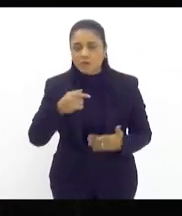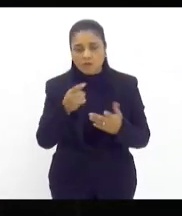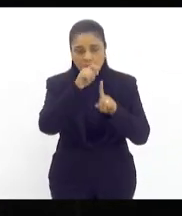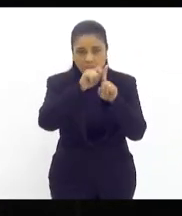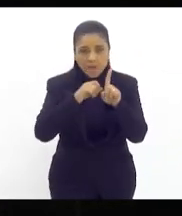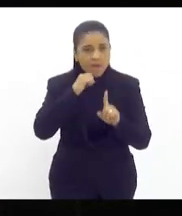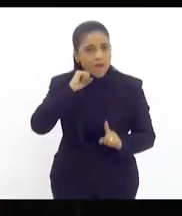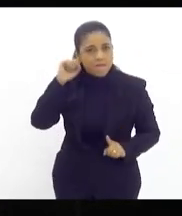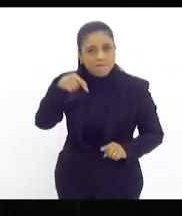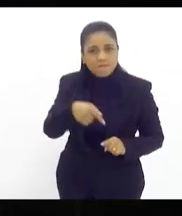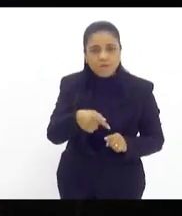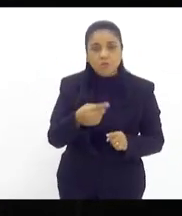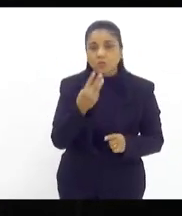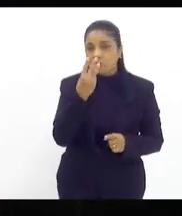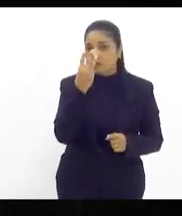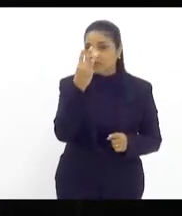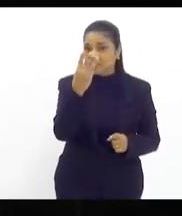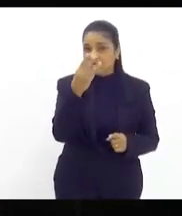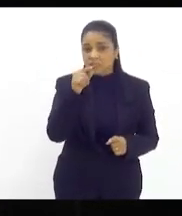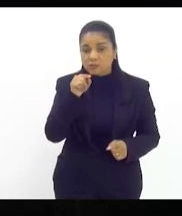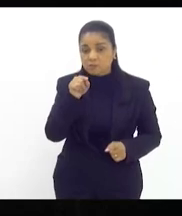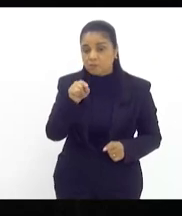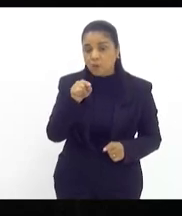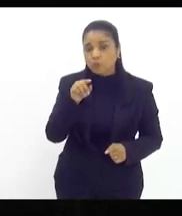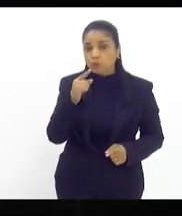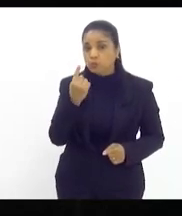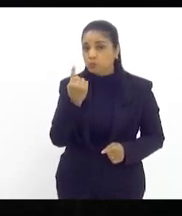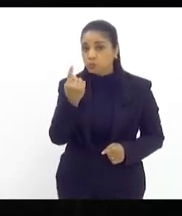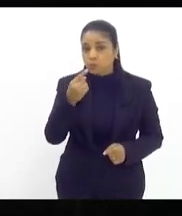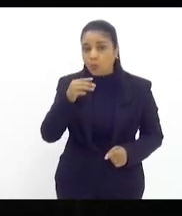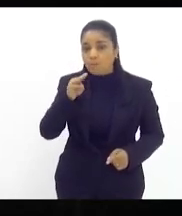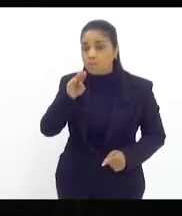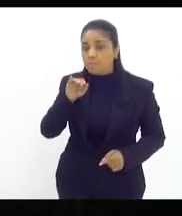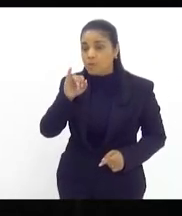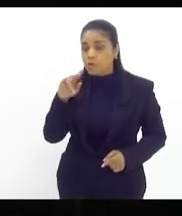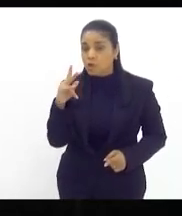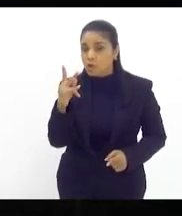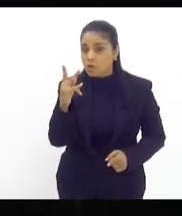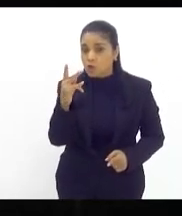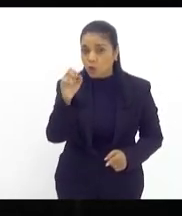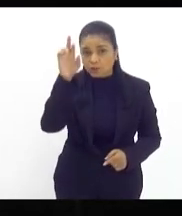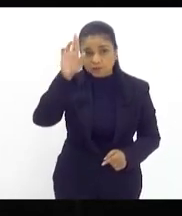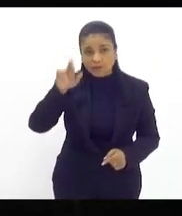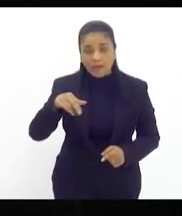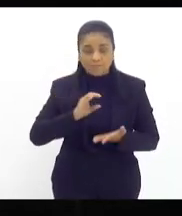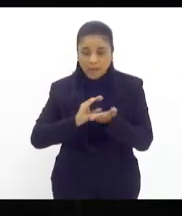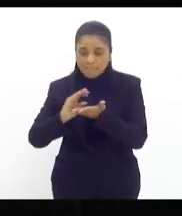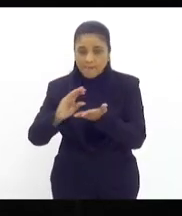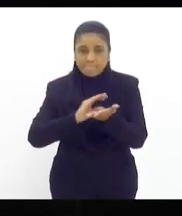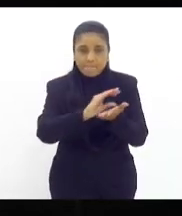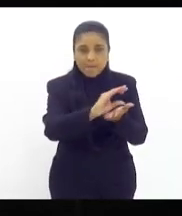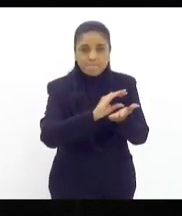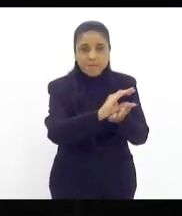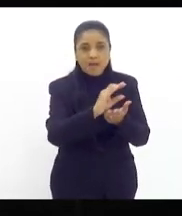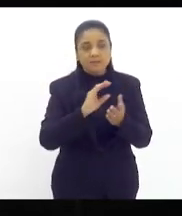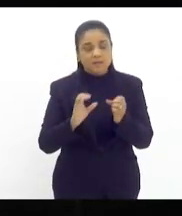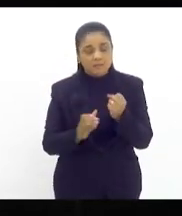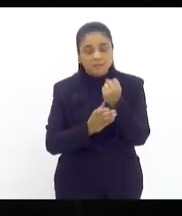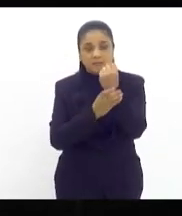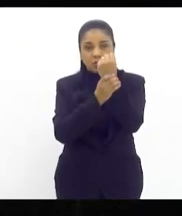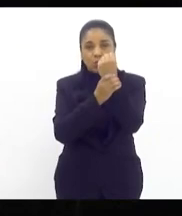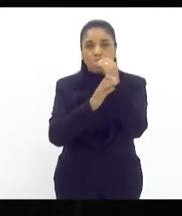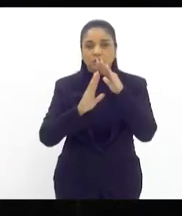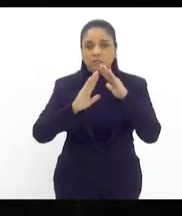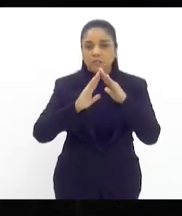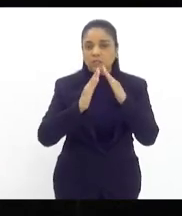3.1 bilhões de reais para ser investido diretamente na segurança das